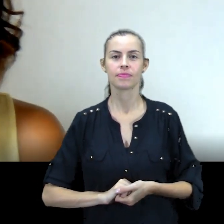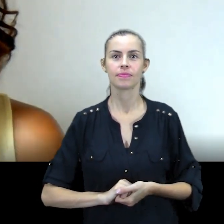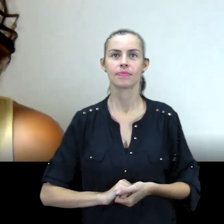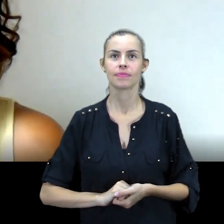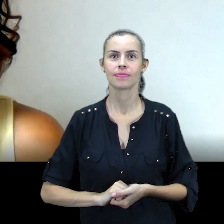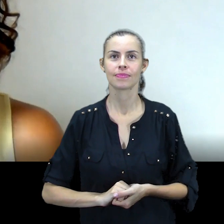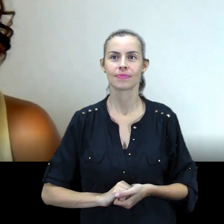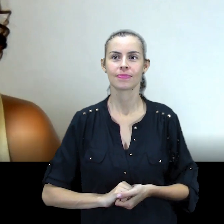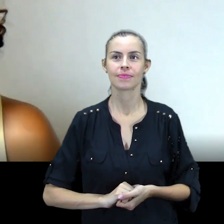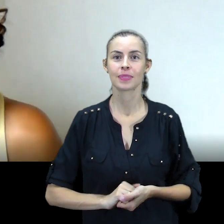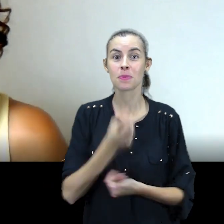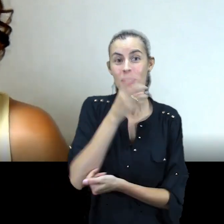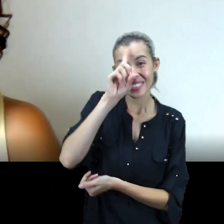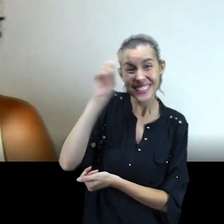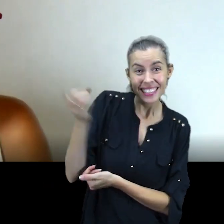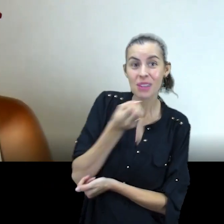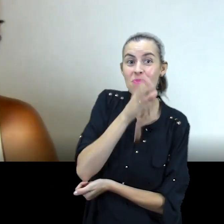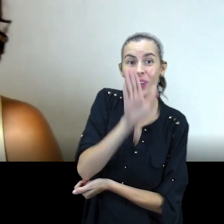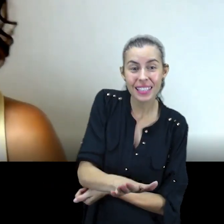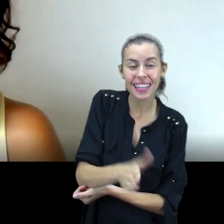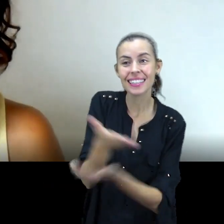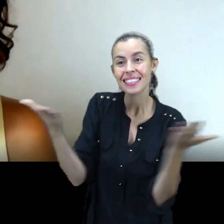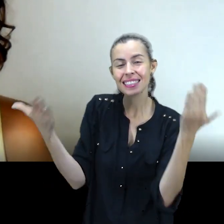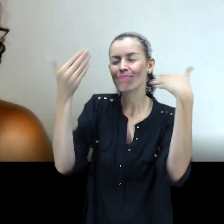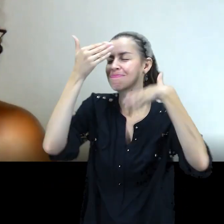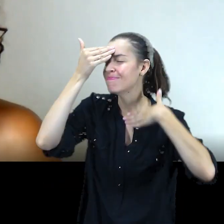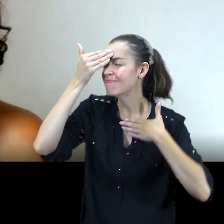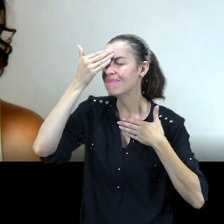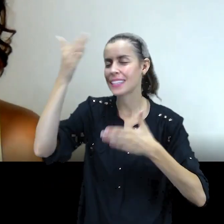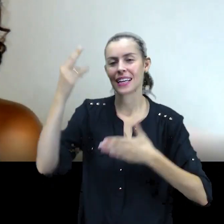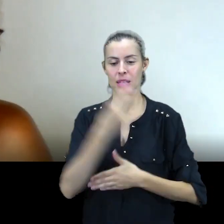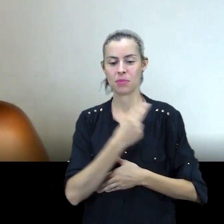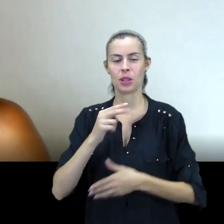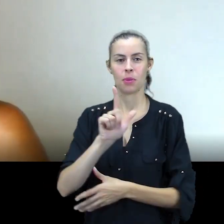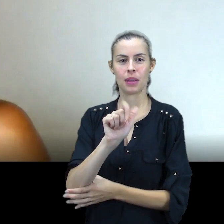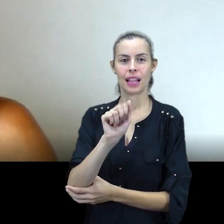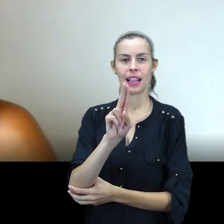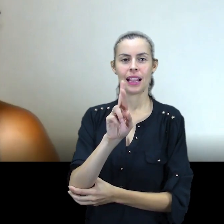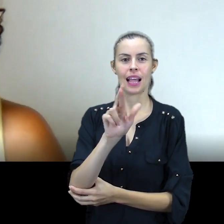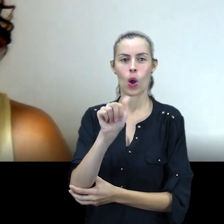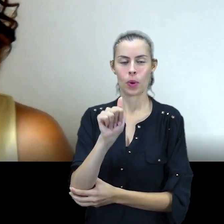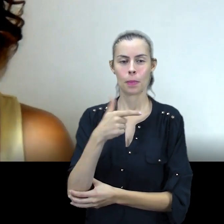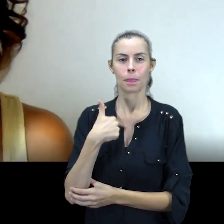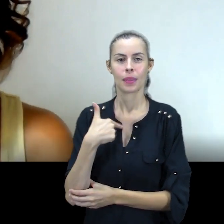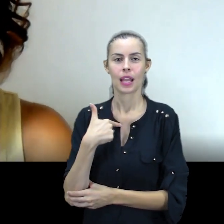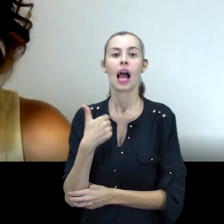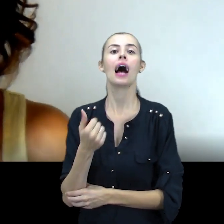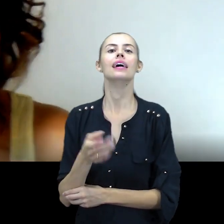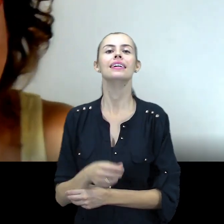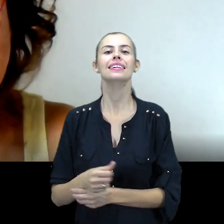Graduação. E a gente começou nesse período de 2021, onde já vinham acontecendo essas conversas